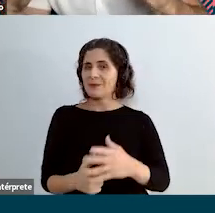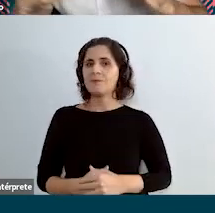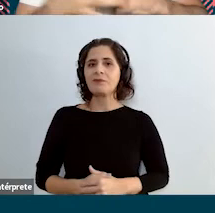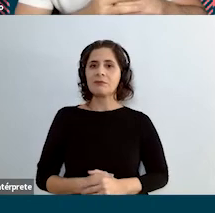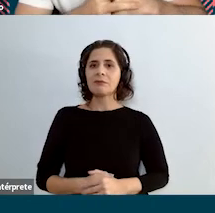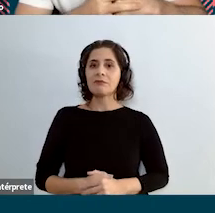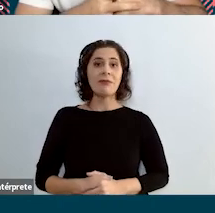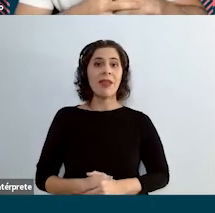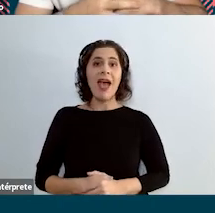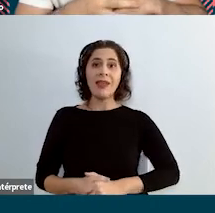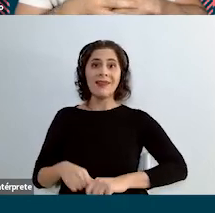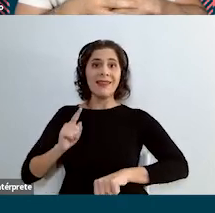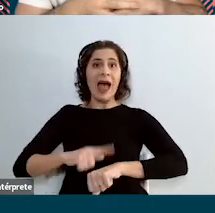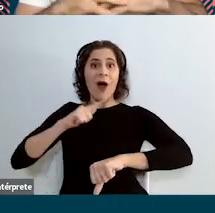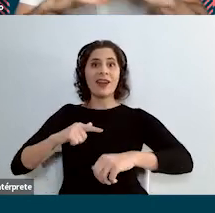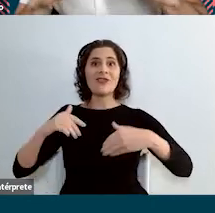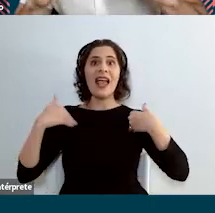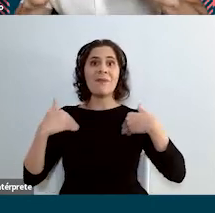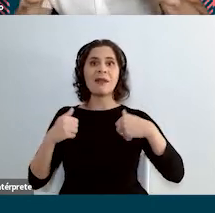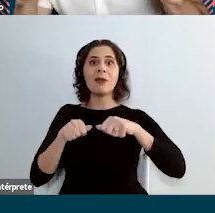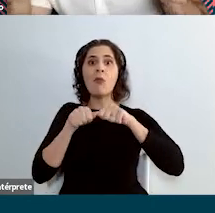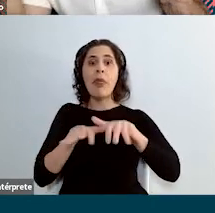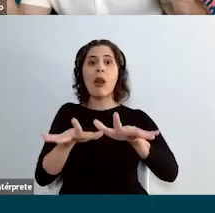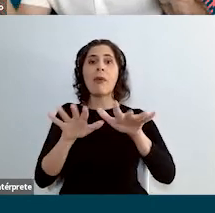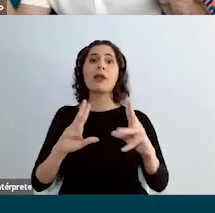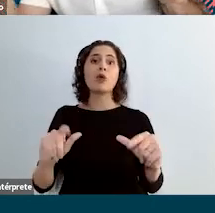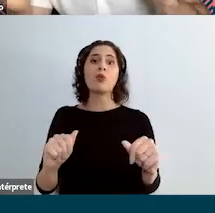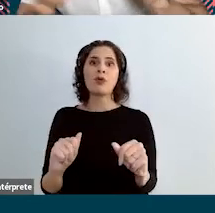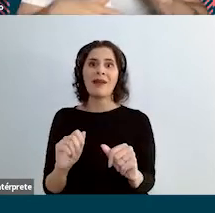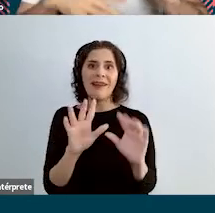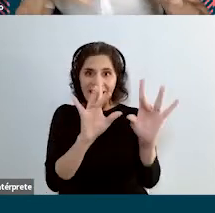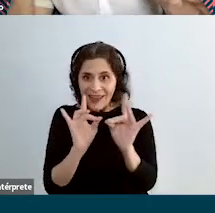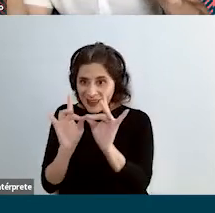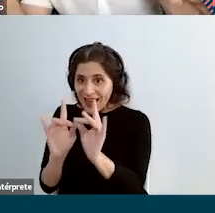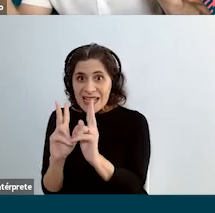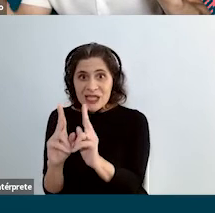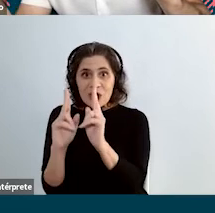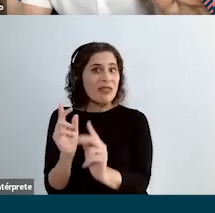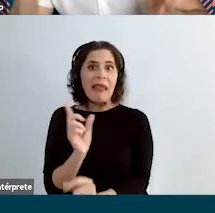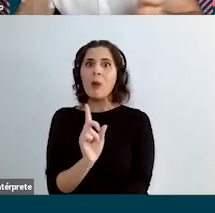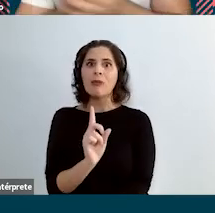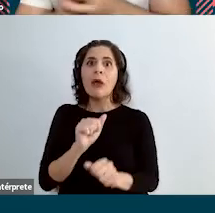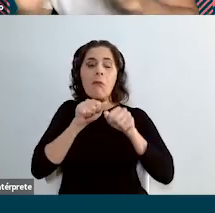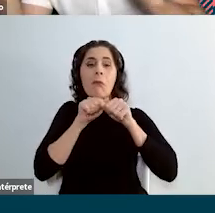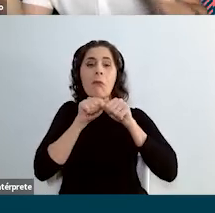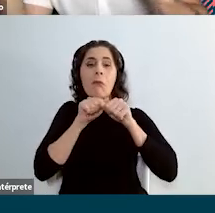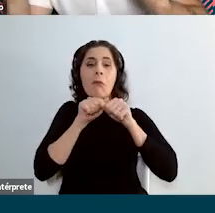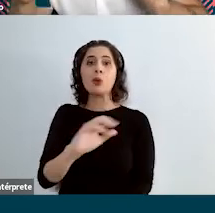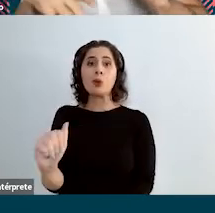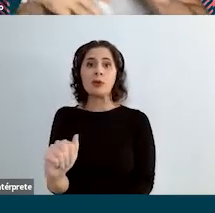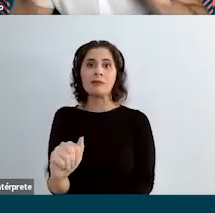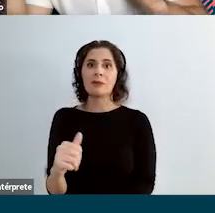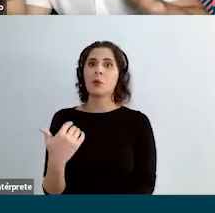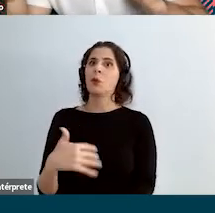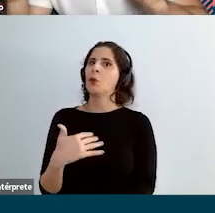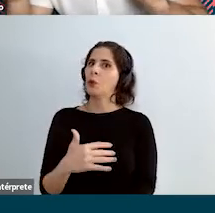experiência. E aí, na animação, a gente mandou para todo mundo. Nem fez uma segmentação, disparou. Bora que